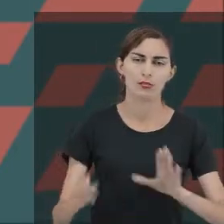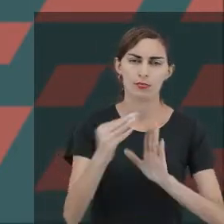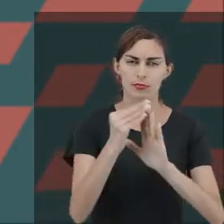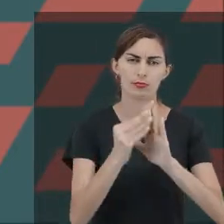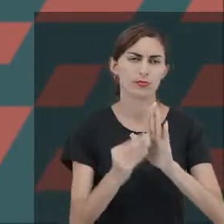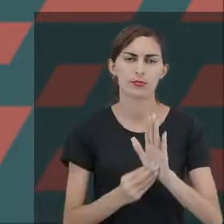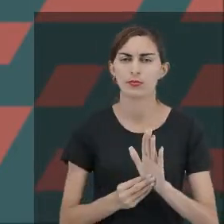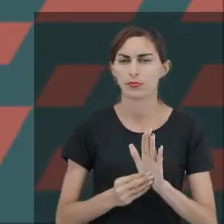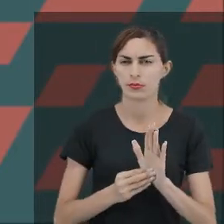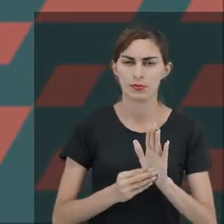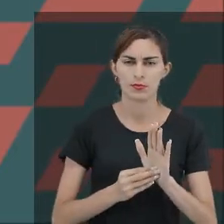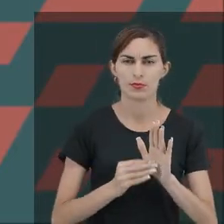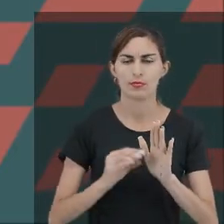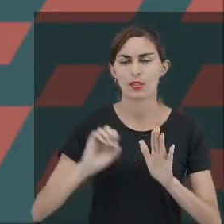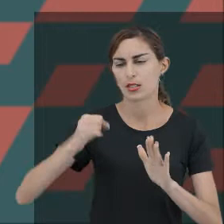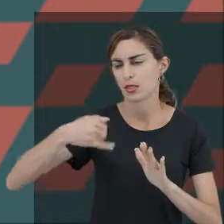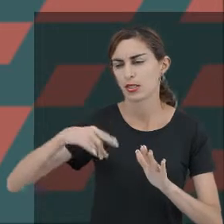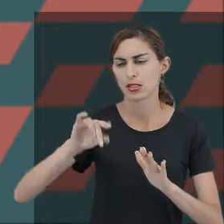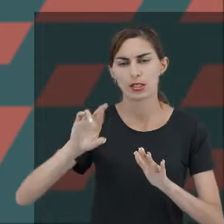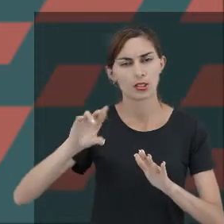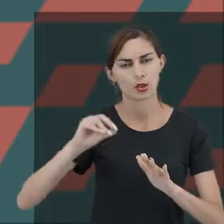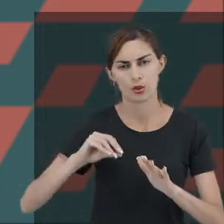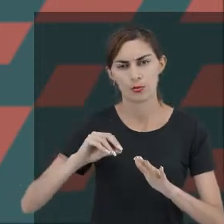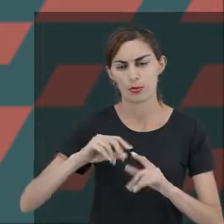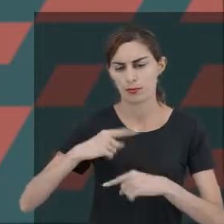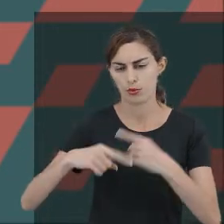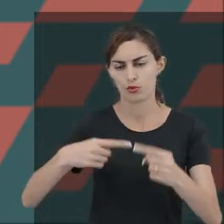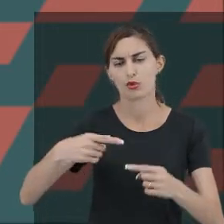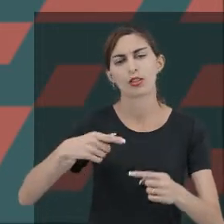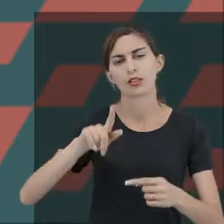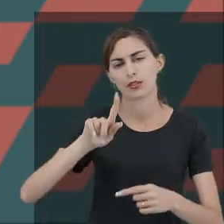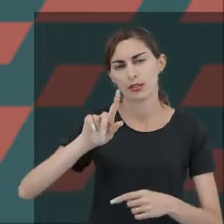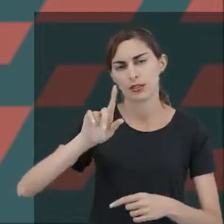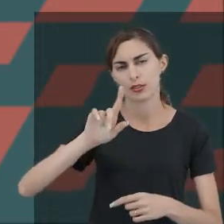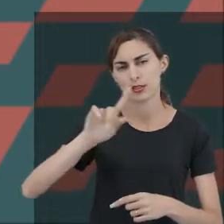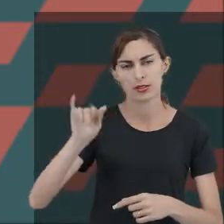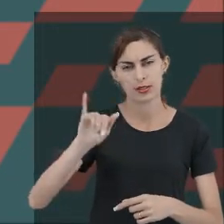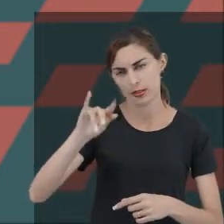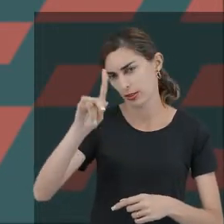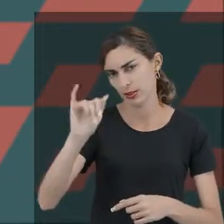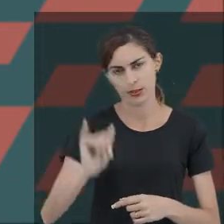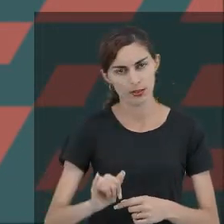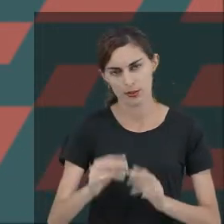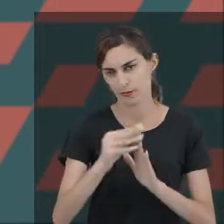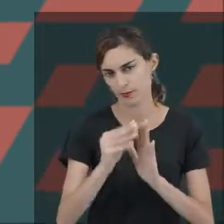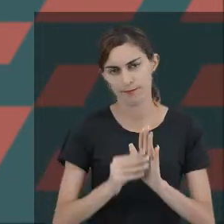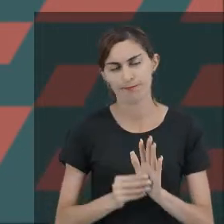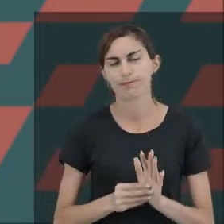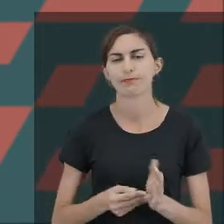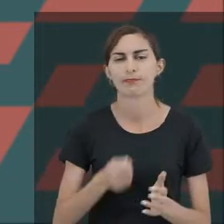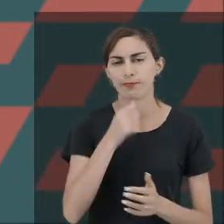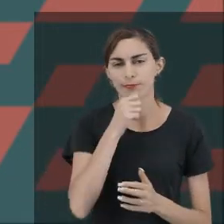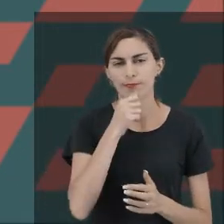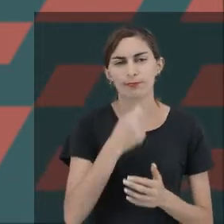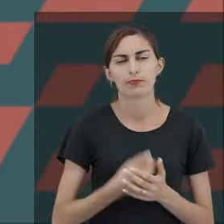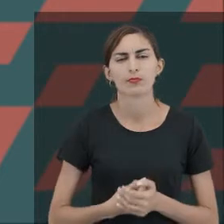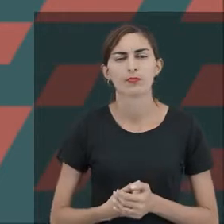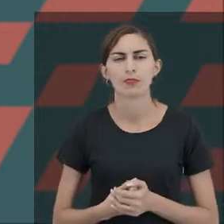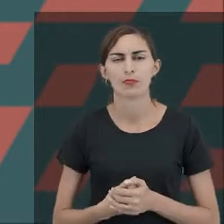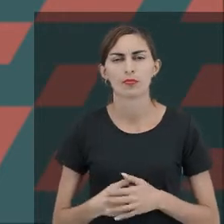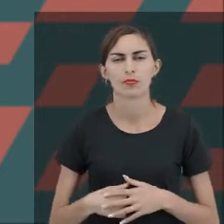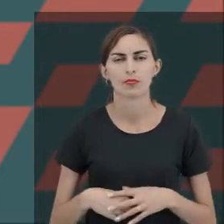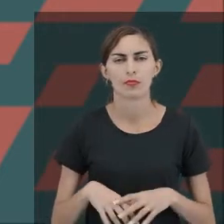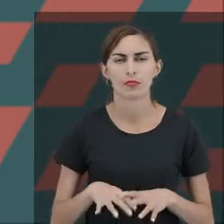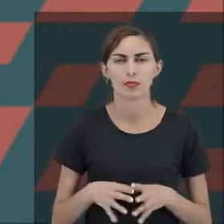classificação necessária para colocar como síndrome congênita do Zika, literalmente. Então, a gente sabe que é síndrome congênita do Zika quando ele recebe esse